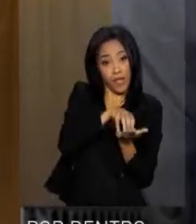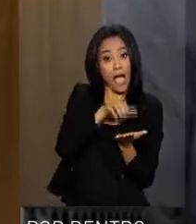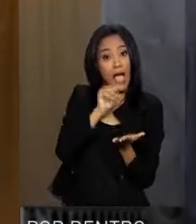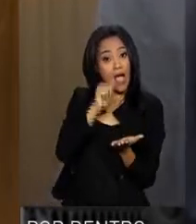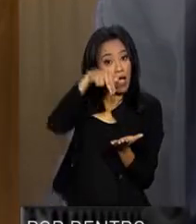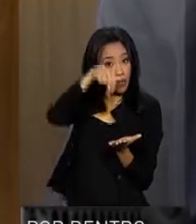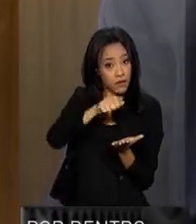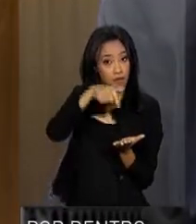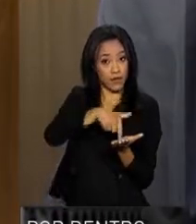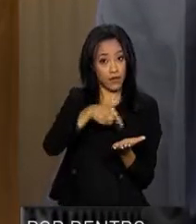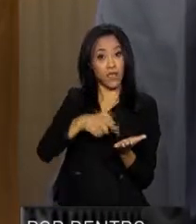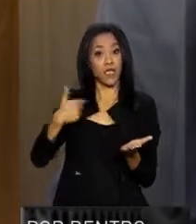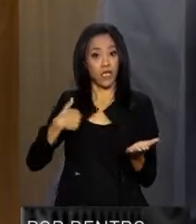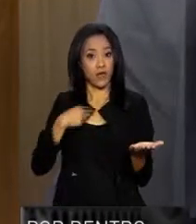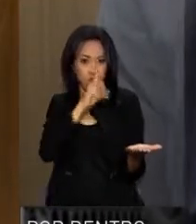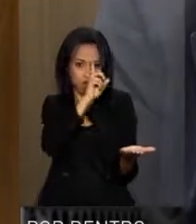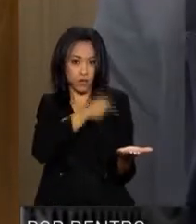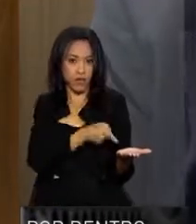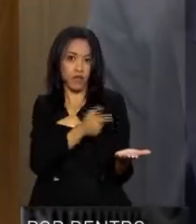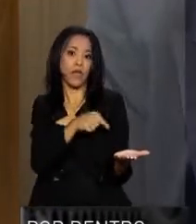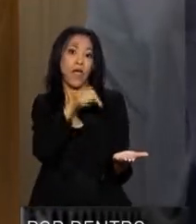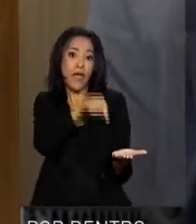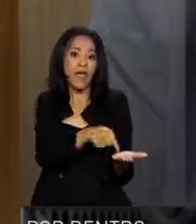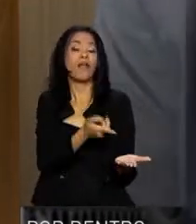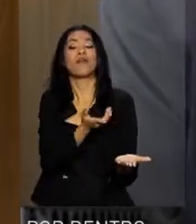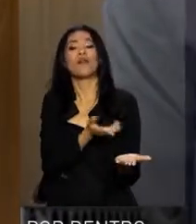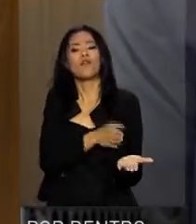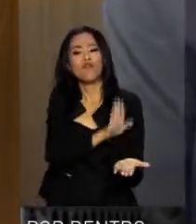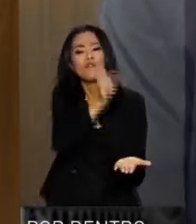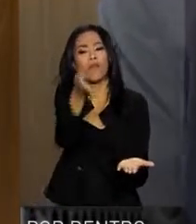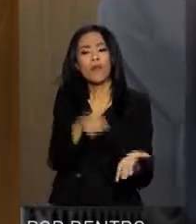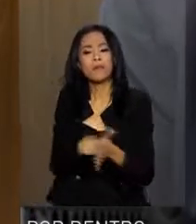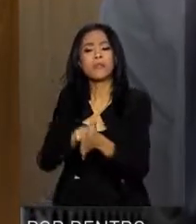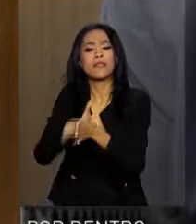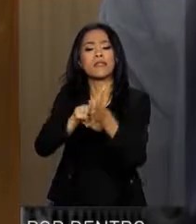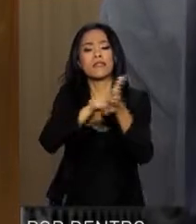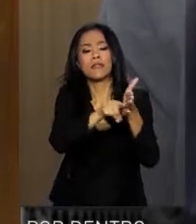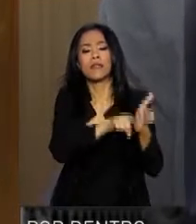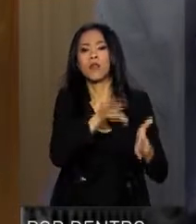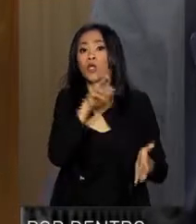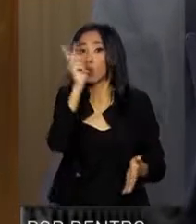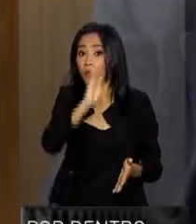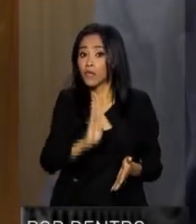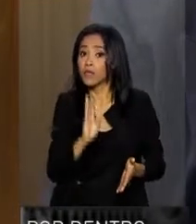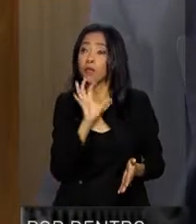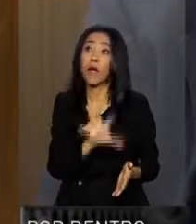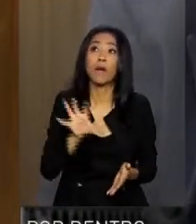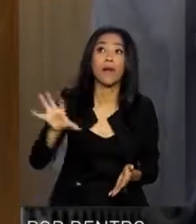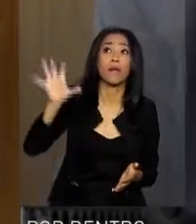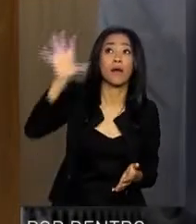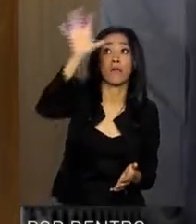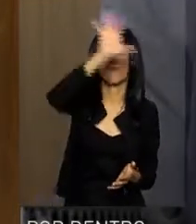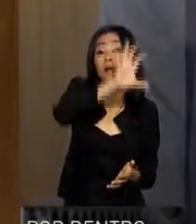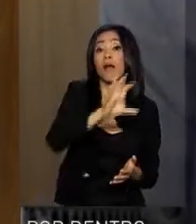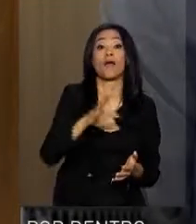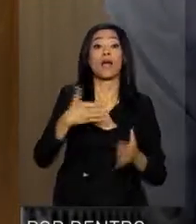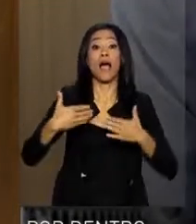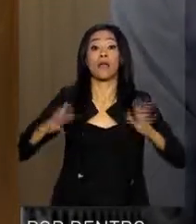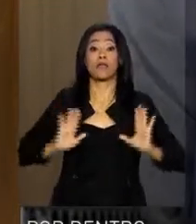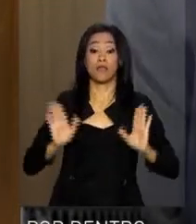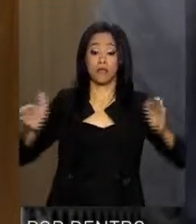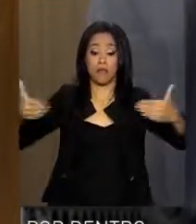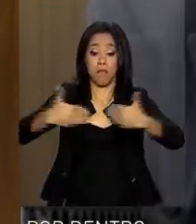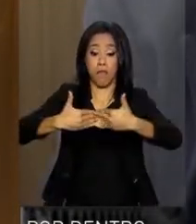ministro do meio ambiente ela fez um levantamento de todas essas barragens não só aí menina no brasil todo